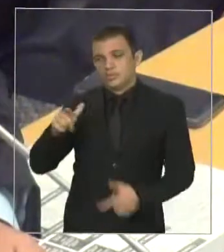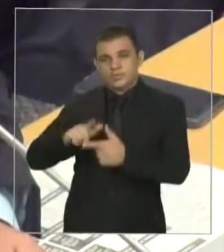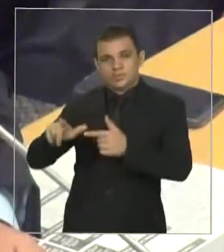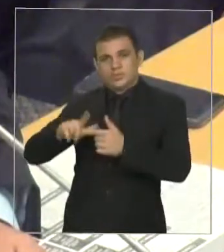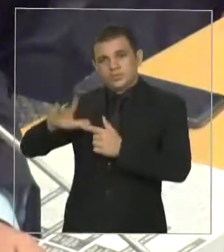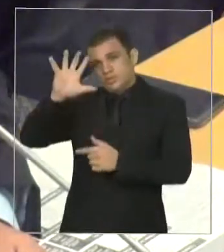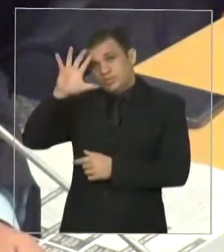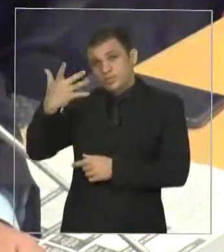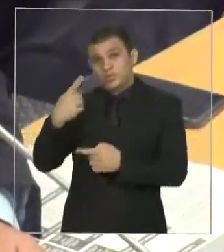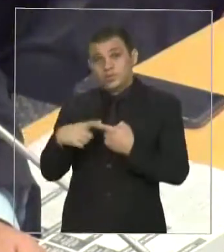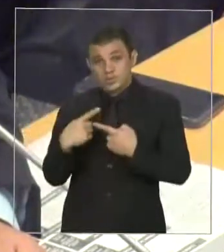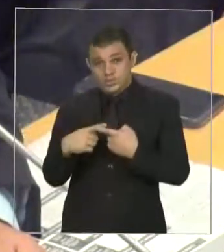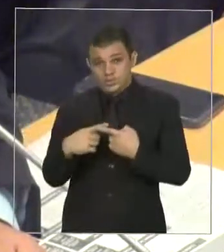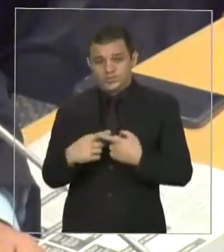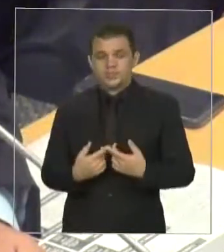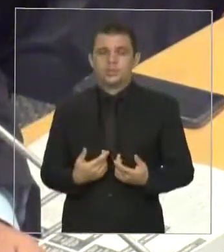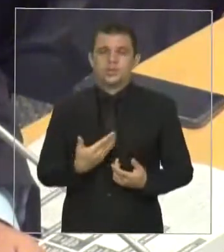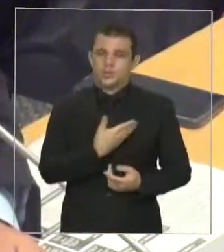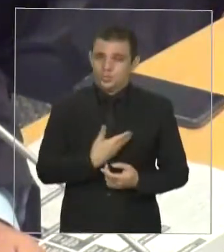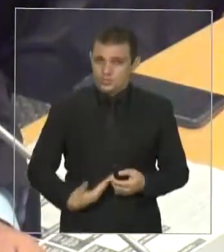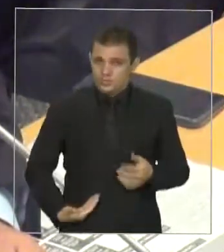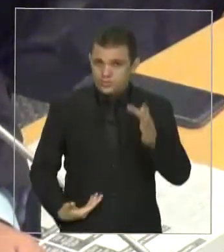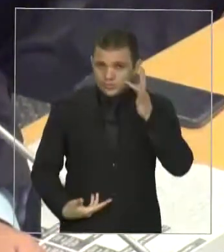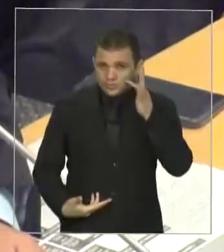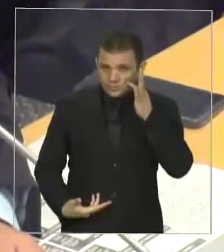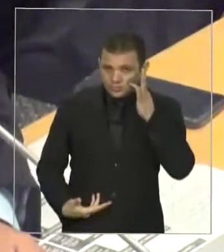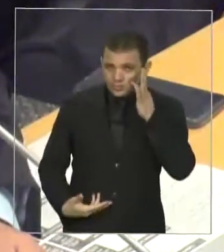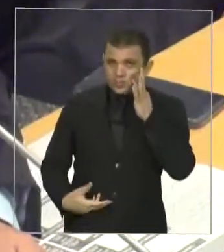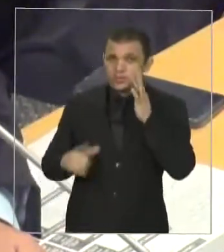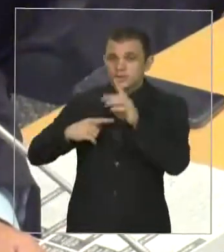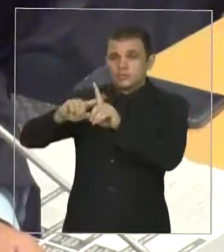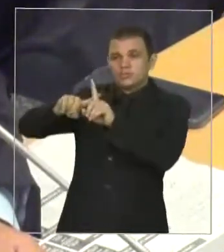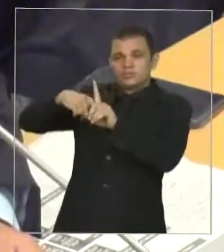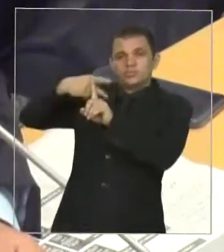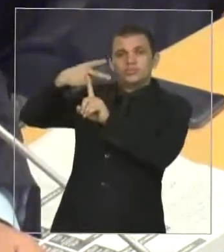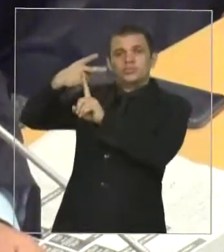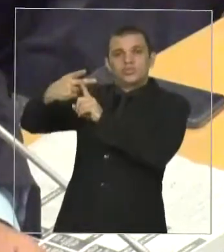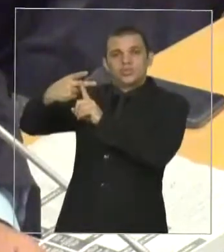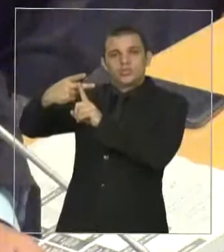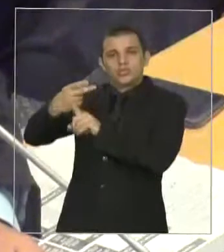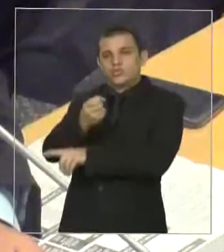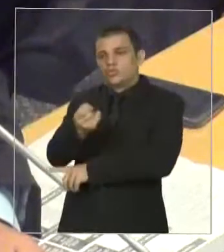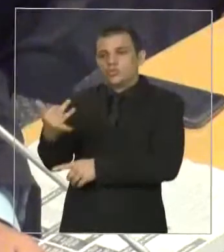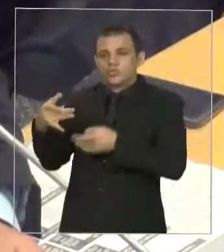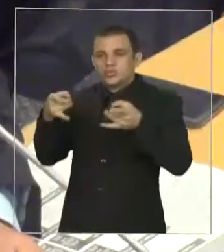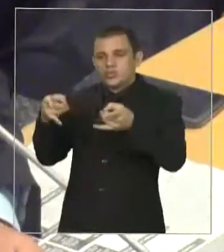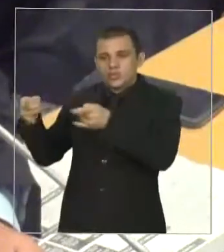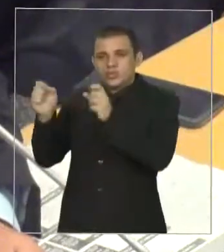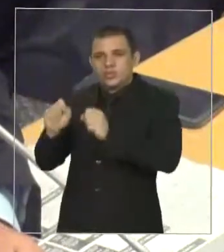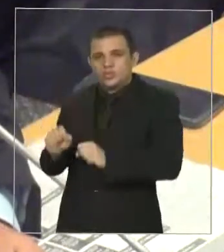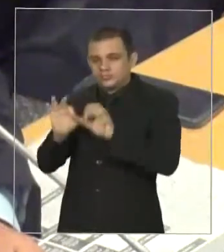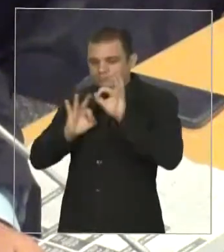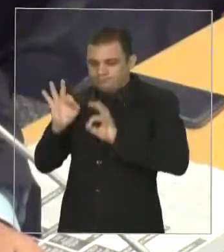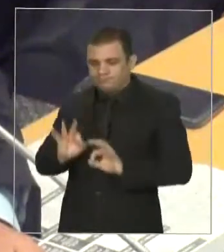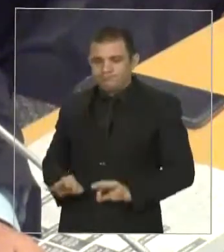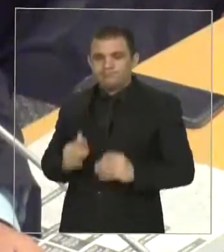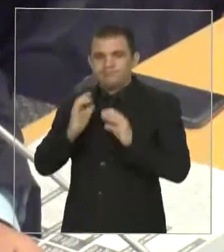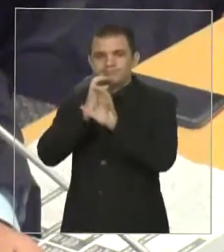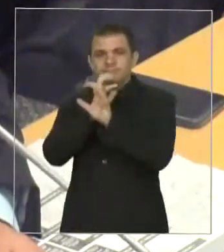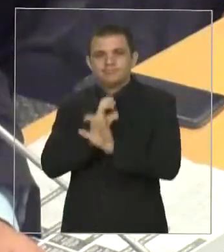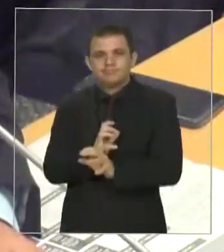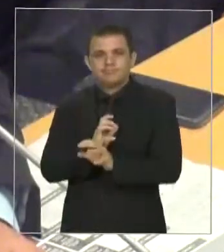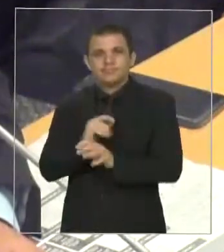o número de leitos de ortopedia e de traumatologia aqui na capital. Então é a firmeza do